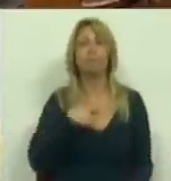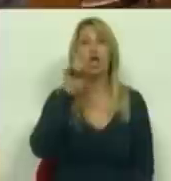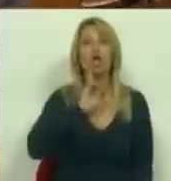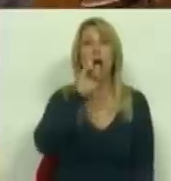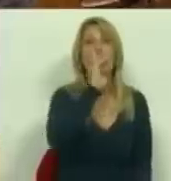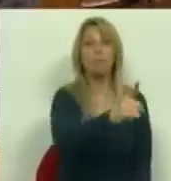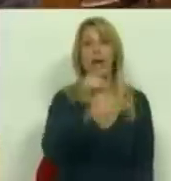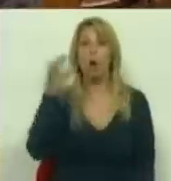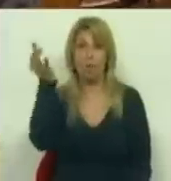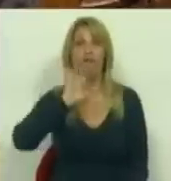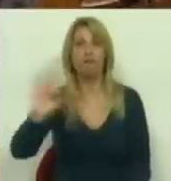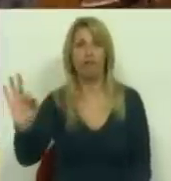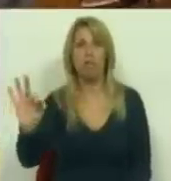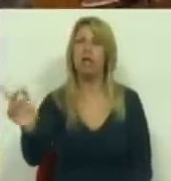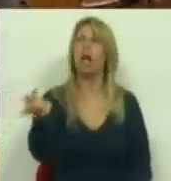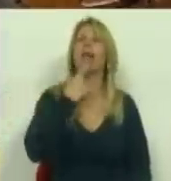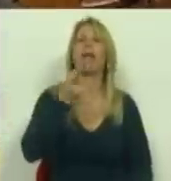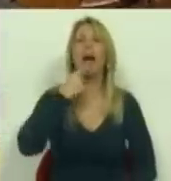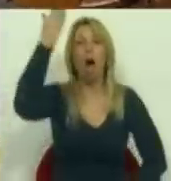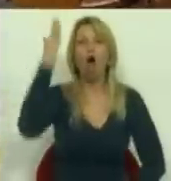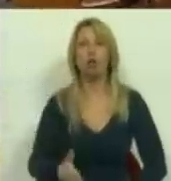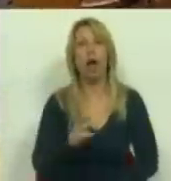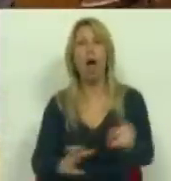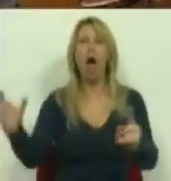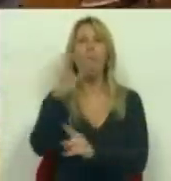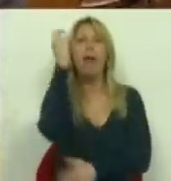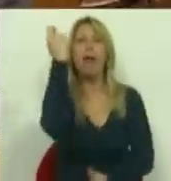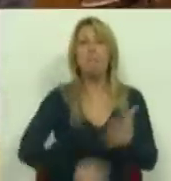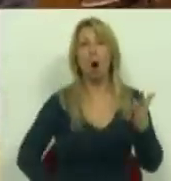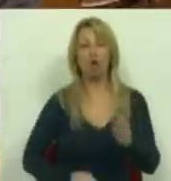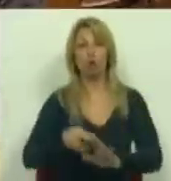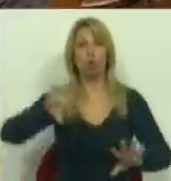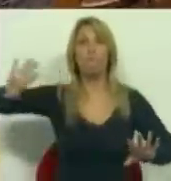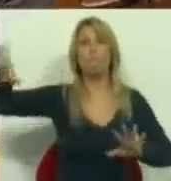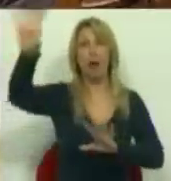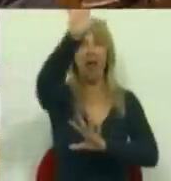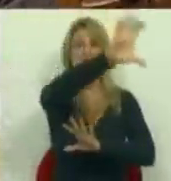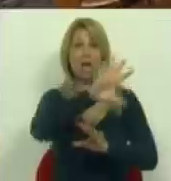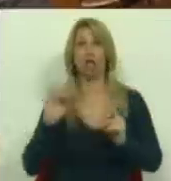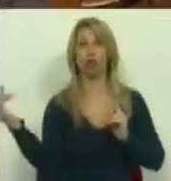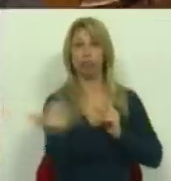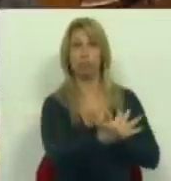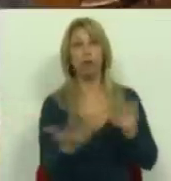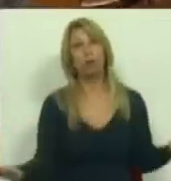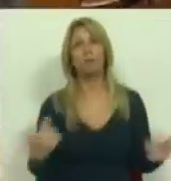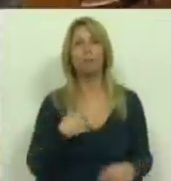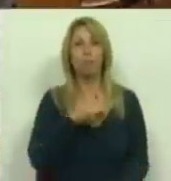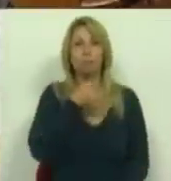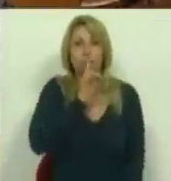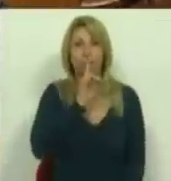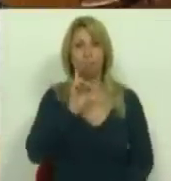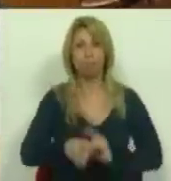a sua proclamação da austeridade e nos aumentos de impostos dos países periféricos, nada dizem sobre esta